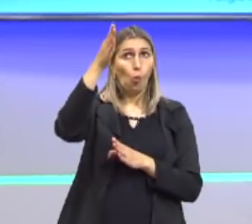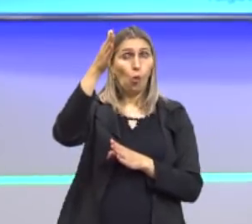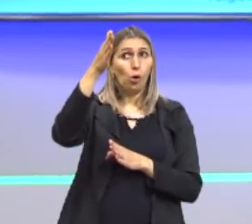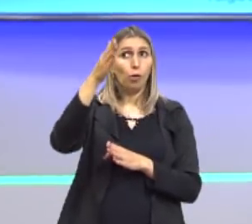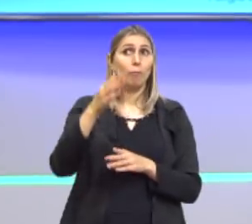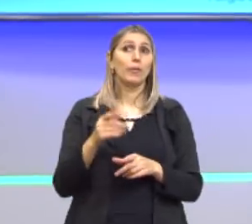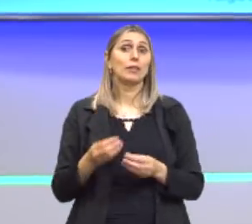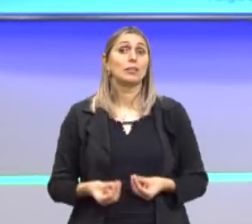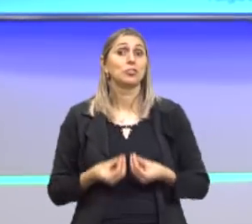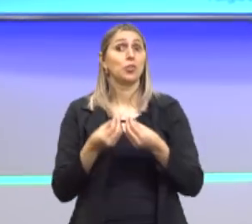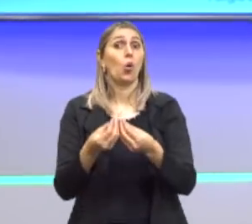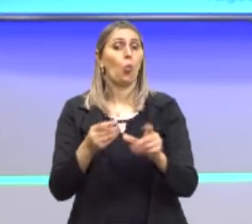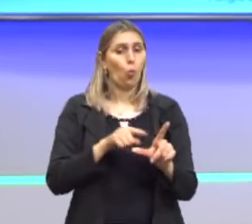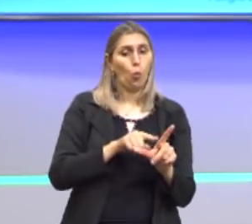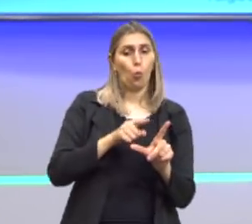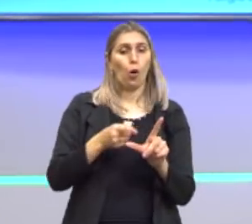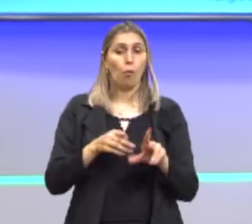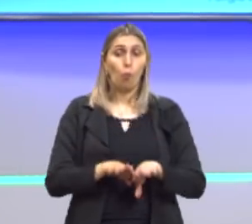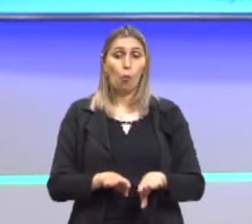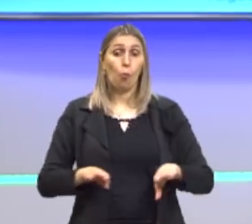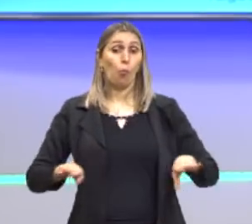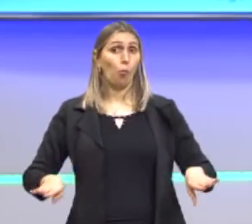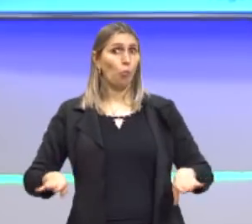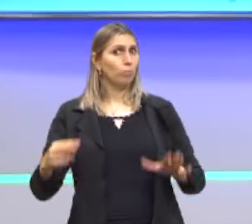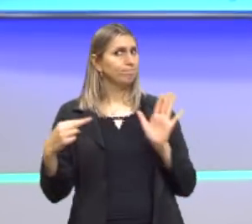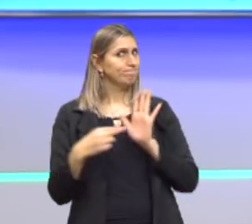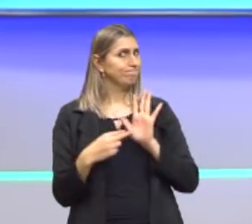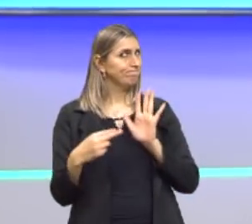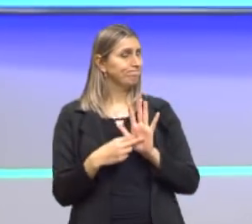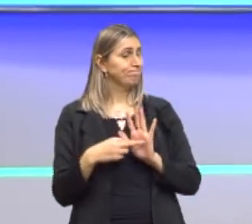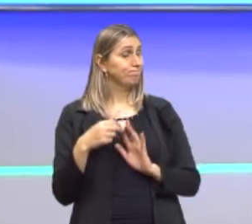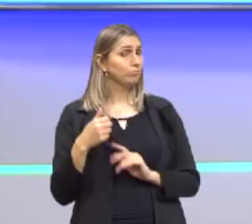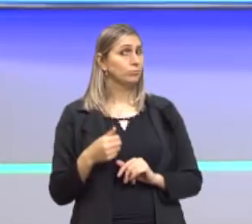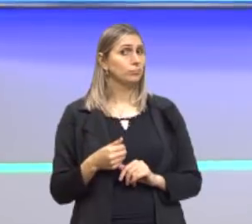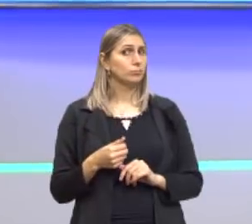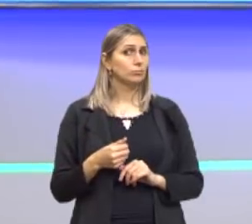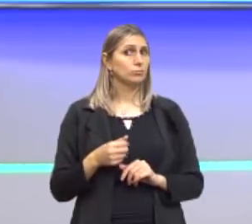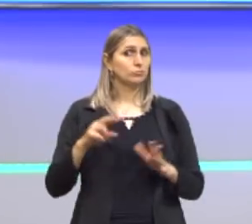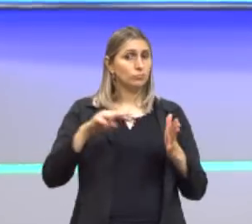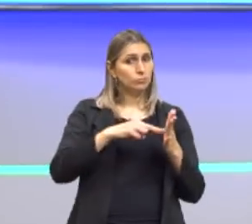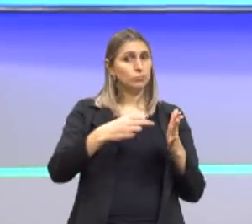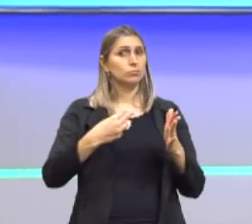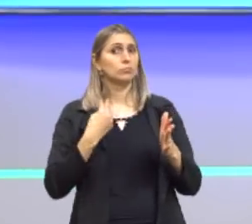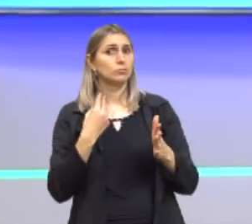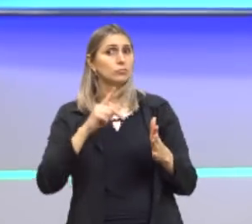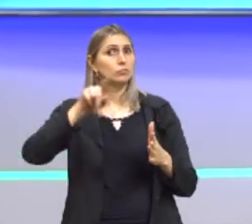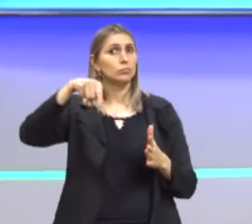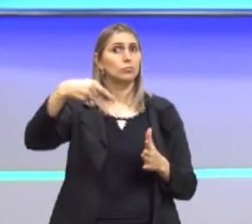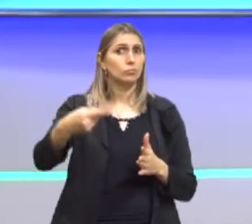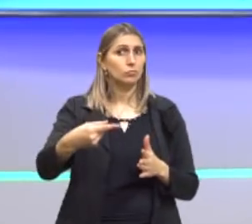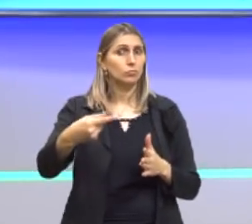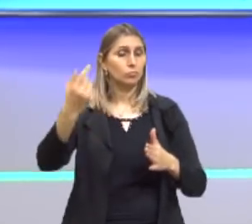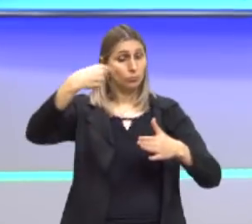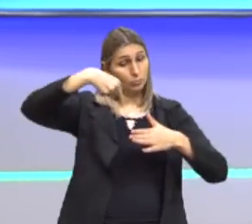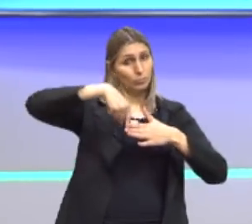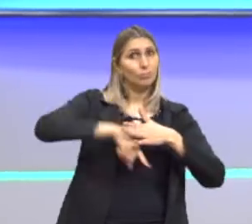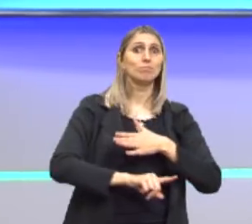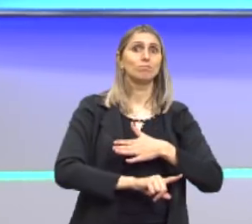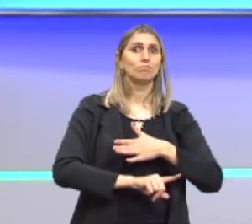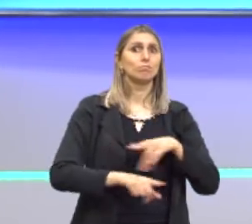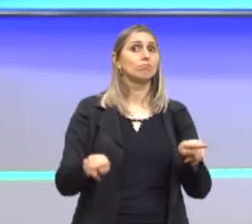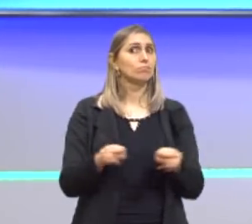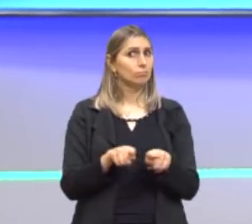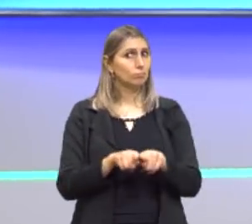com a superfície. Então, fiquem atentos com isso, certo? Tanto para a reflexão quanto para a próxima, que é a refração,